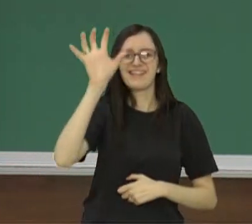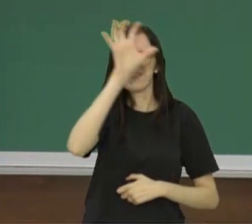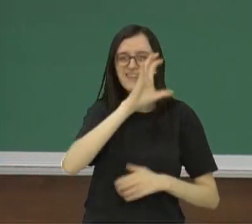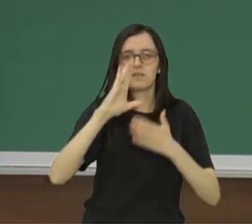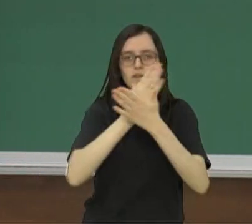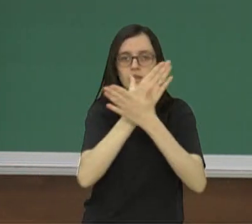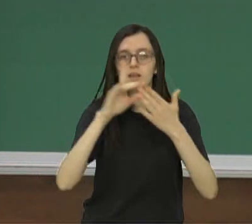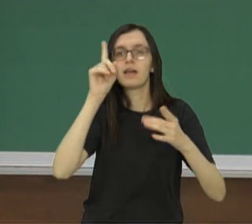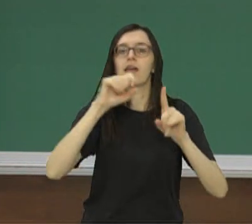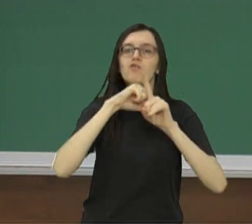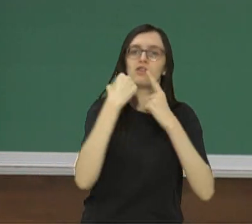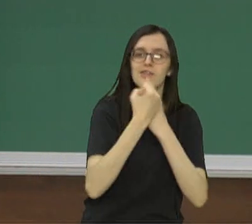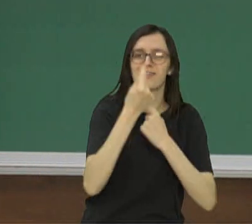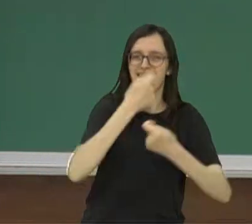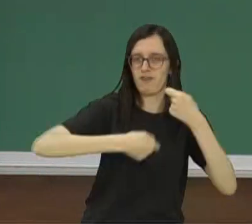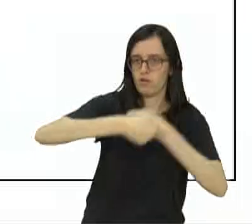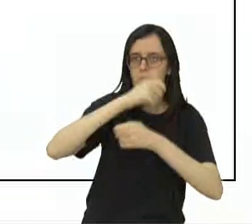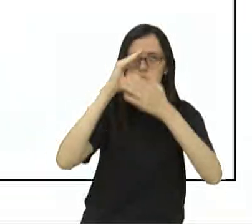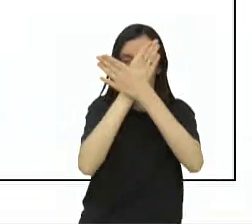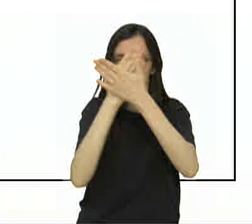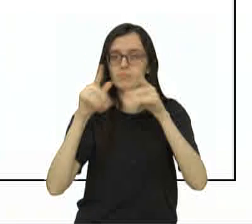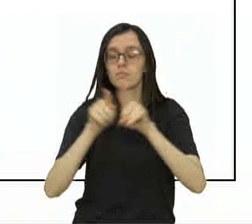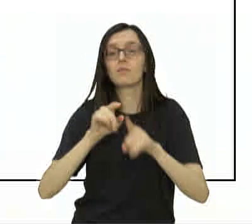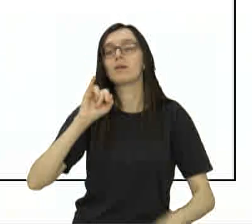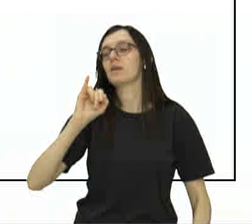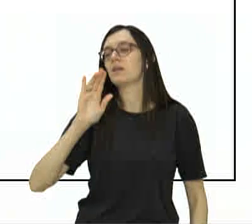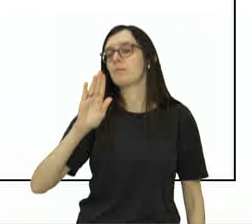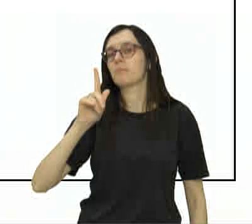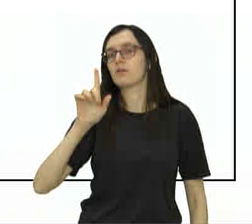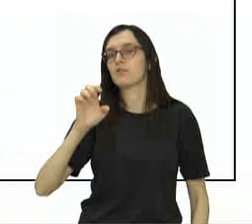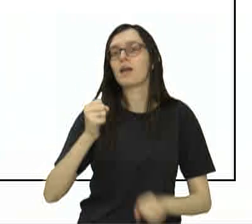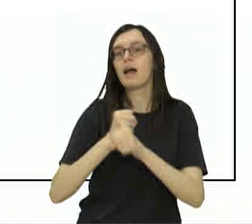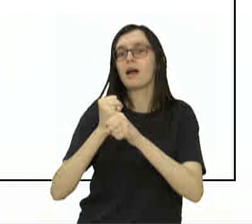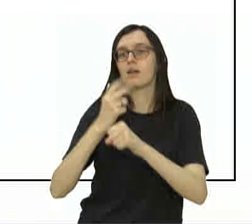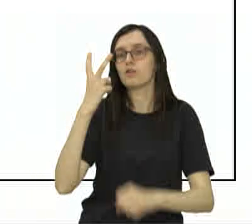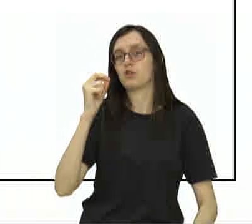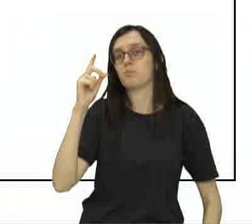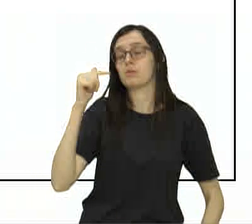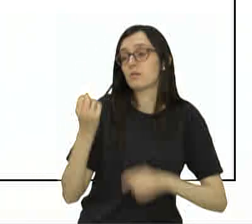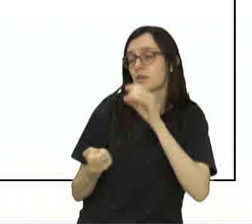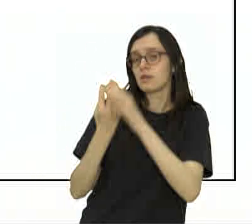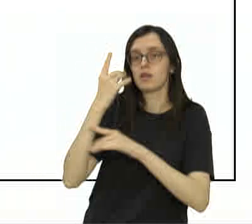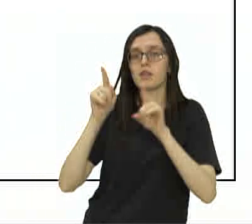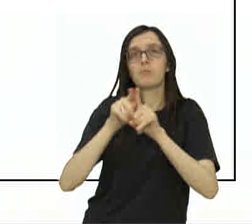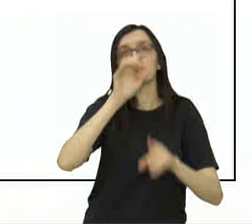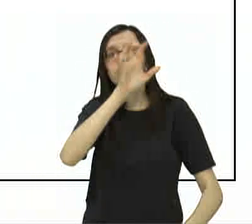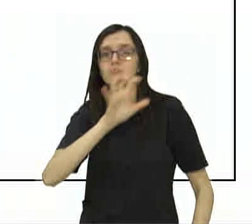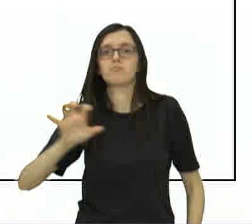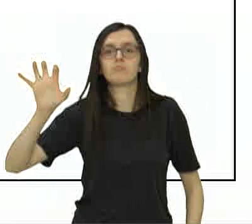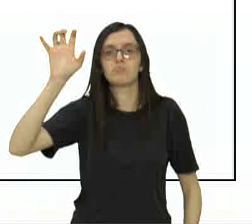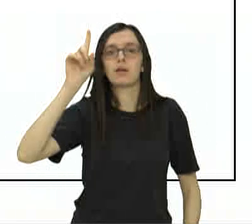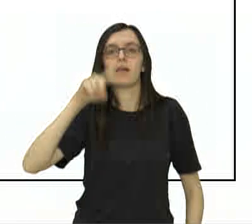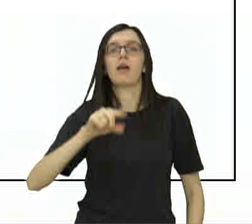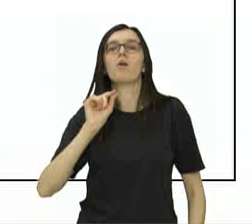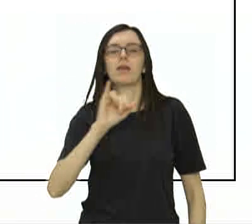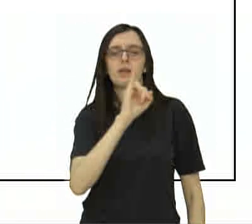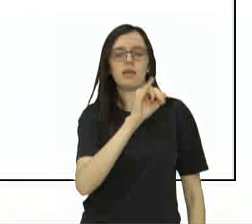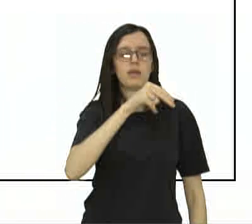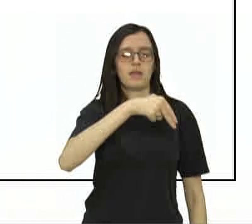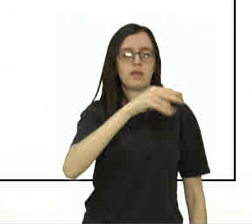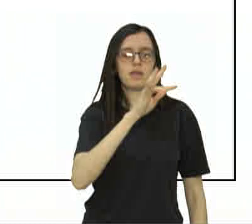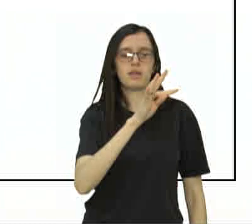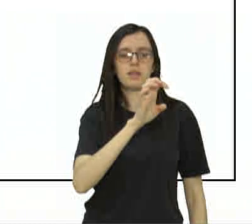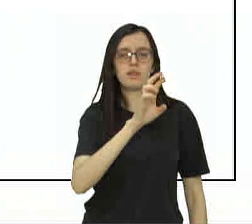e sociais, em 2017 o IBGE criou a divisão chamada Regiões Geográficas Intermediárias e